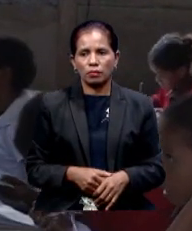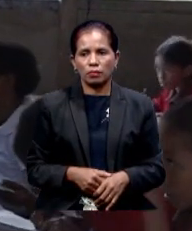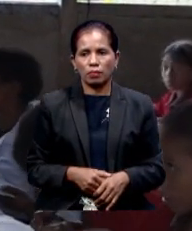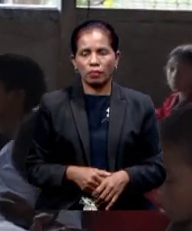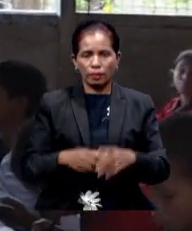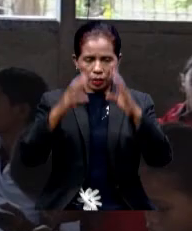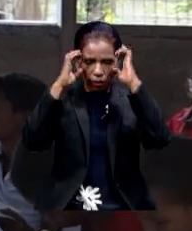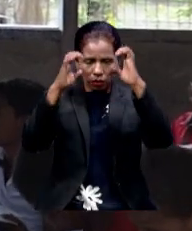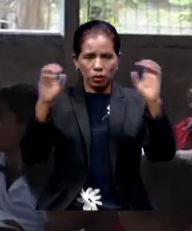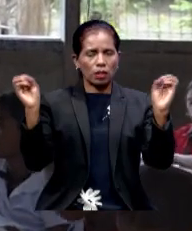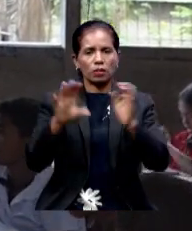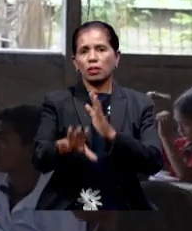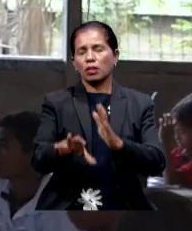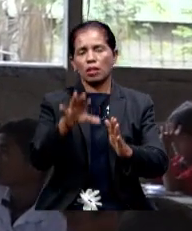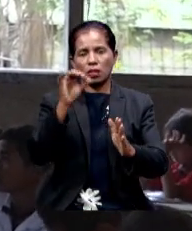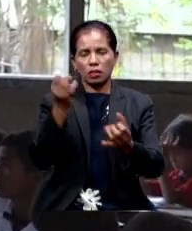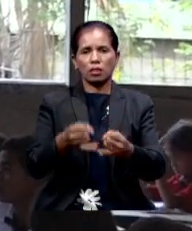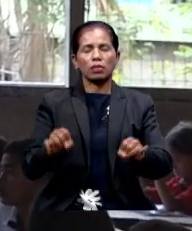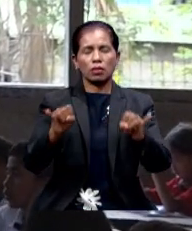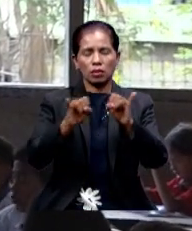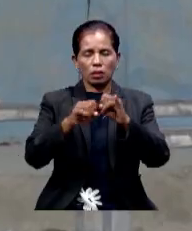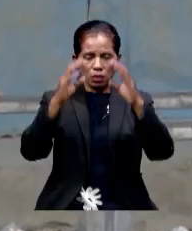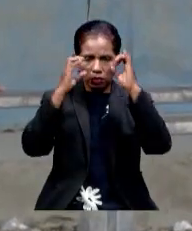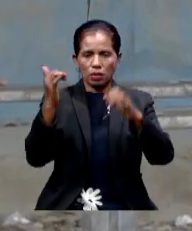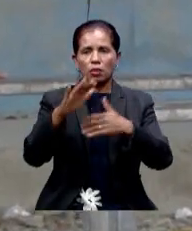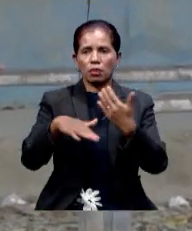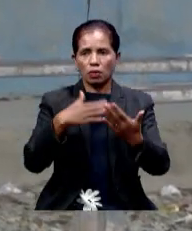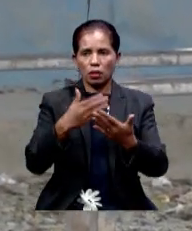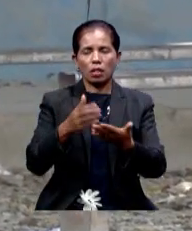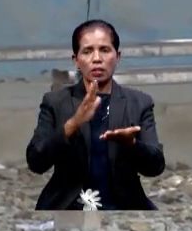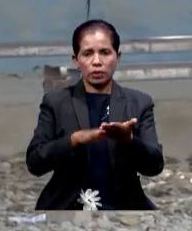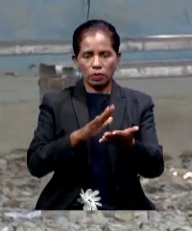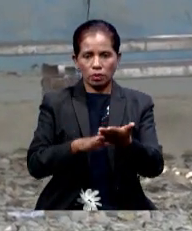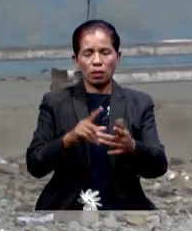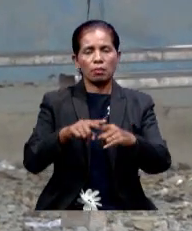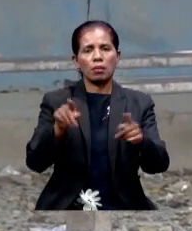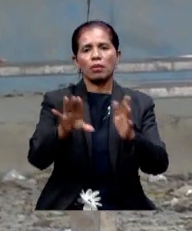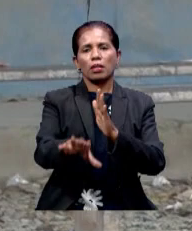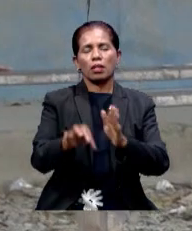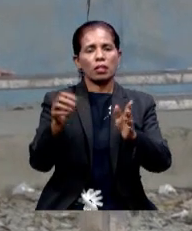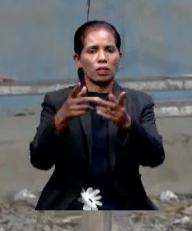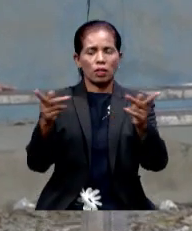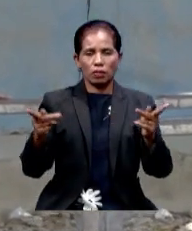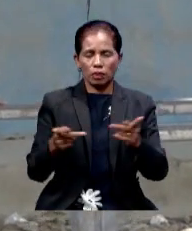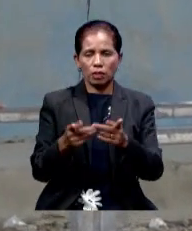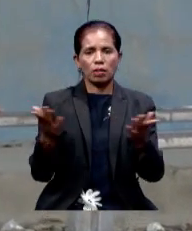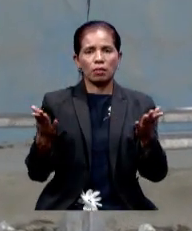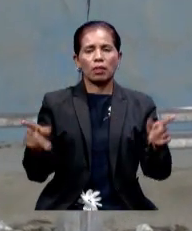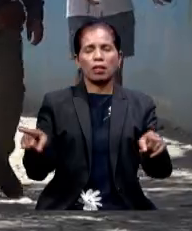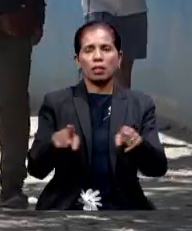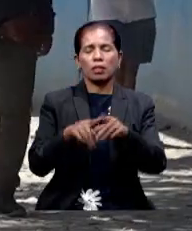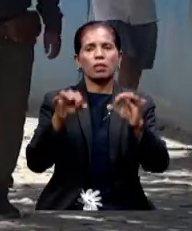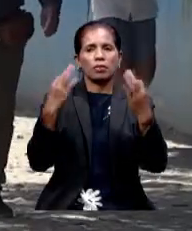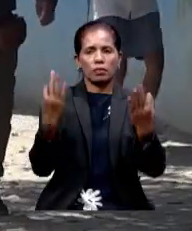Educação lá hoje retandete e a instituição educação sira, a nessa escola, mas bebê lá retan e a fatig nebedete, a nessa em